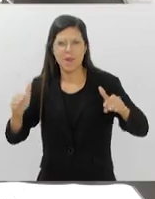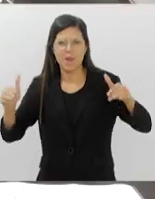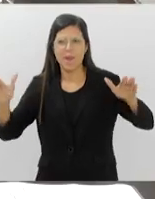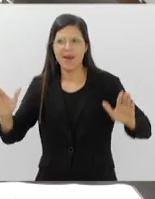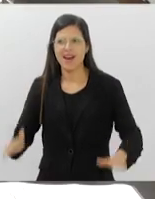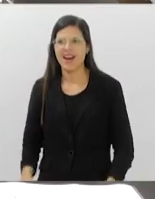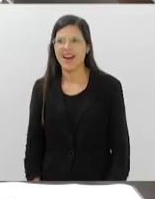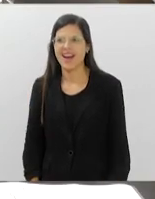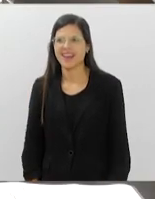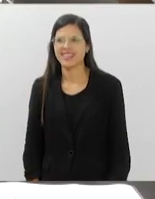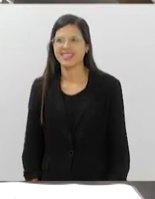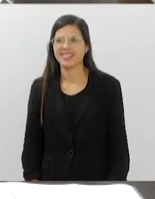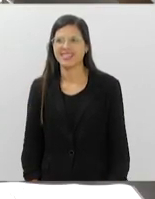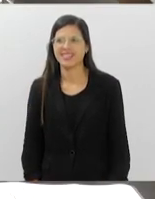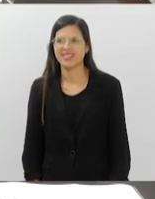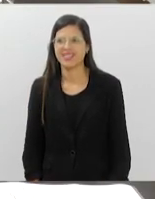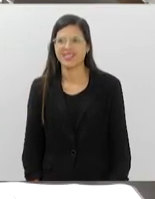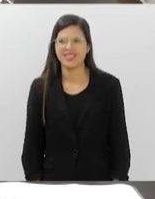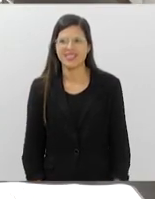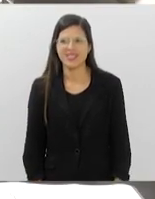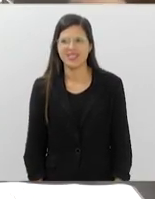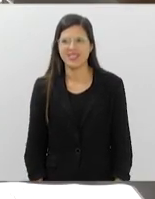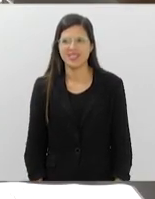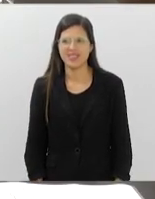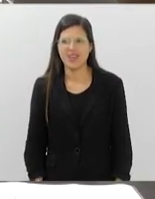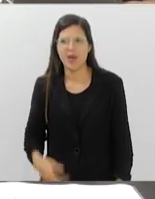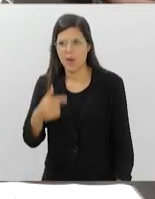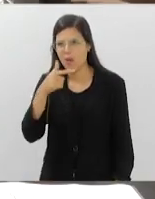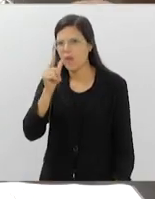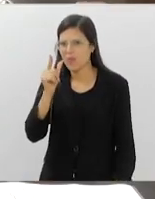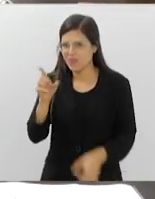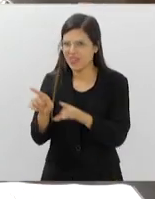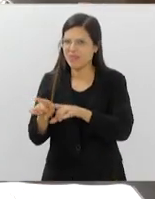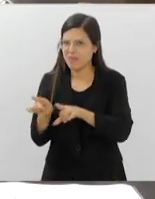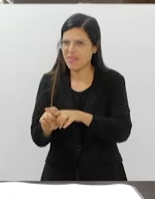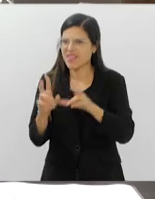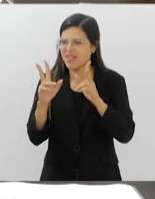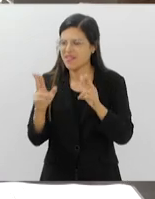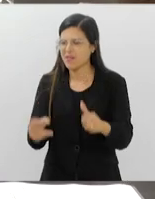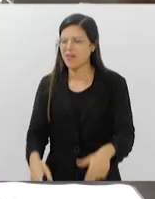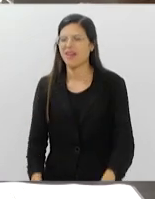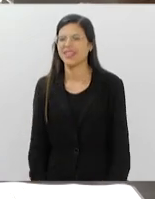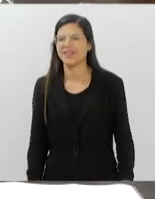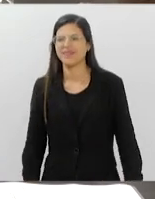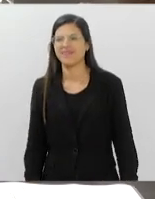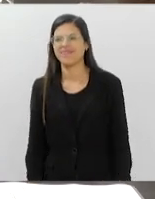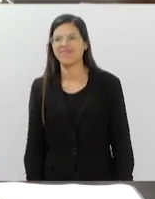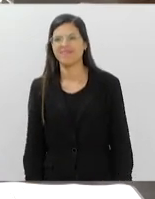no plenário. É outra história. Sem encostar o pé no chão. É outra história.